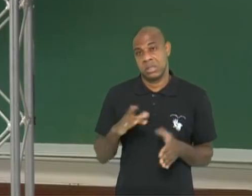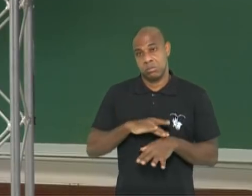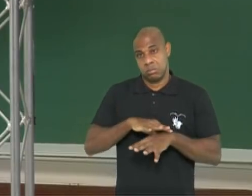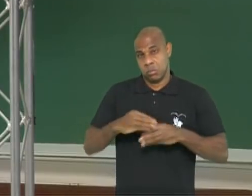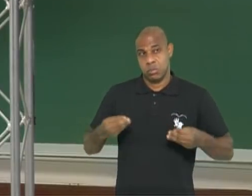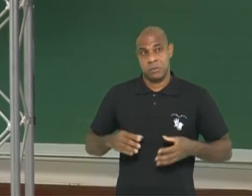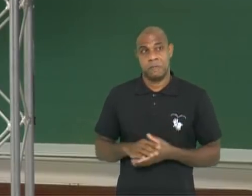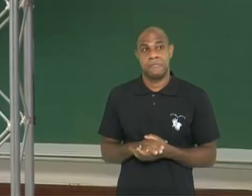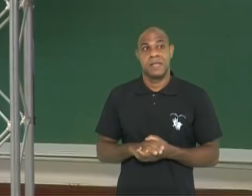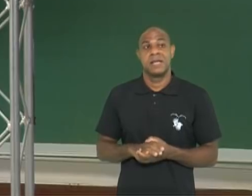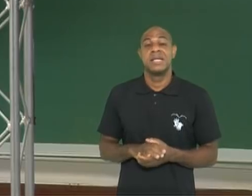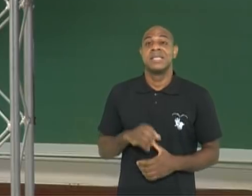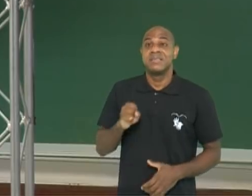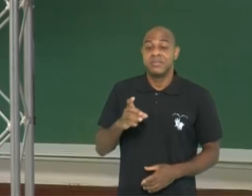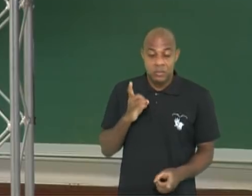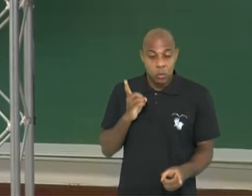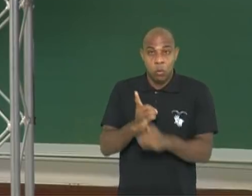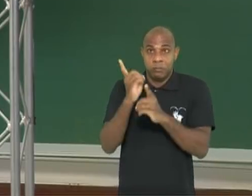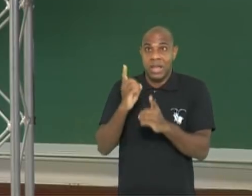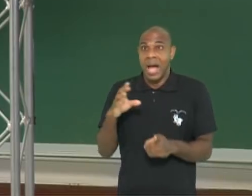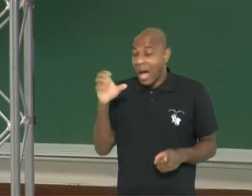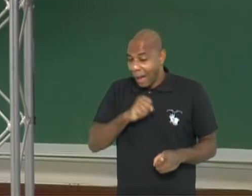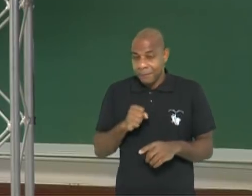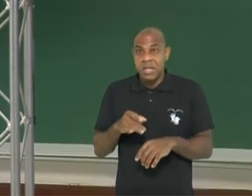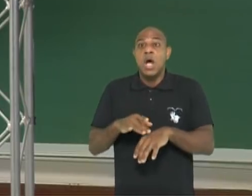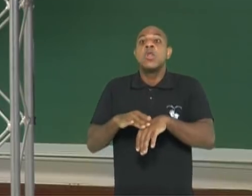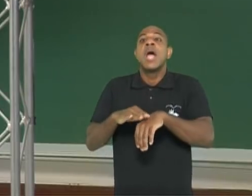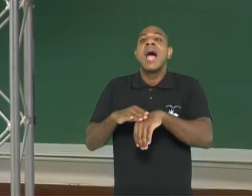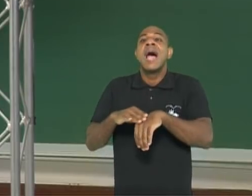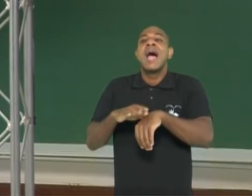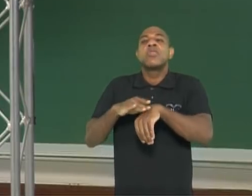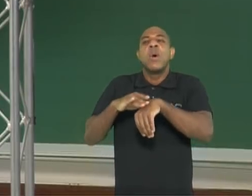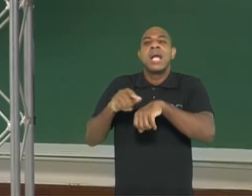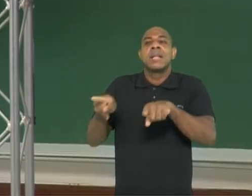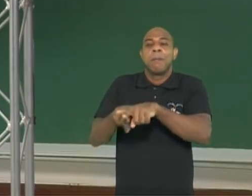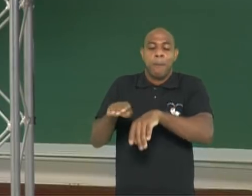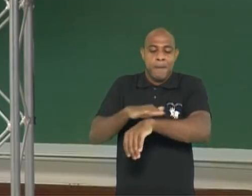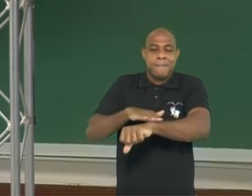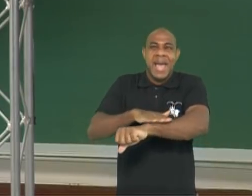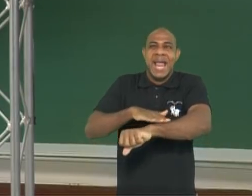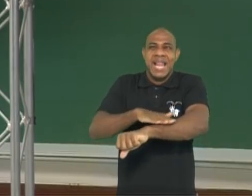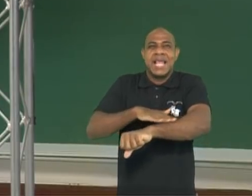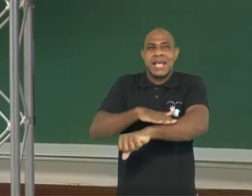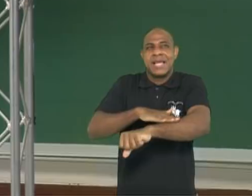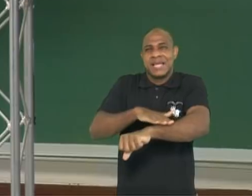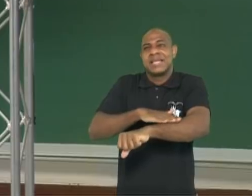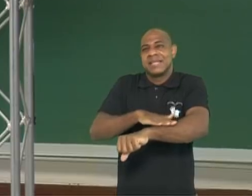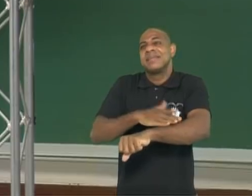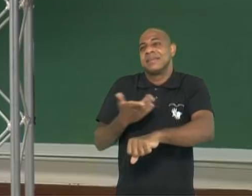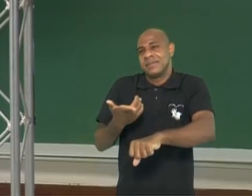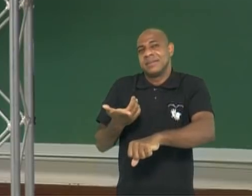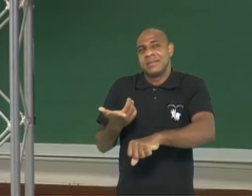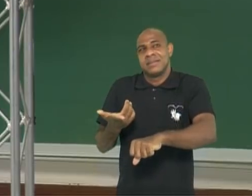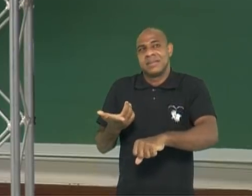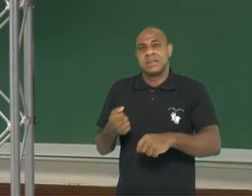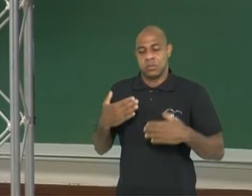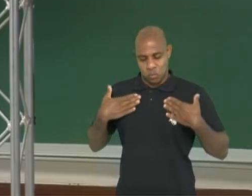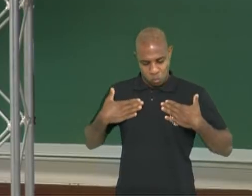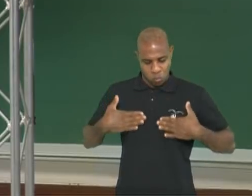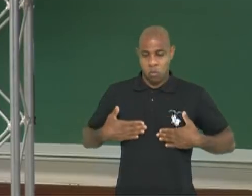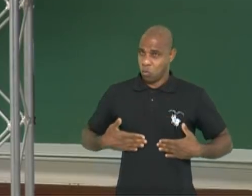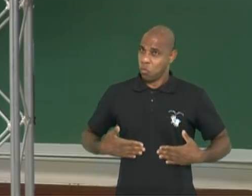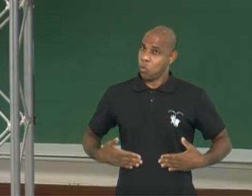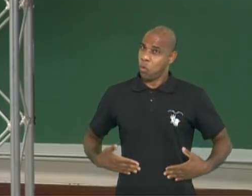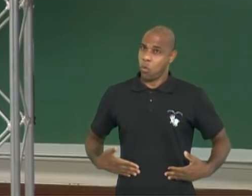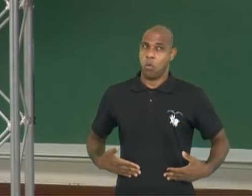inclusive, quanto mais cedo se desenvolver, é uma doença de pele, em geral, ou que ataca também os nervos, né, de geral do corpo, né,